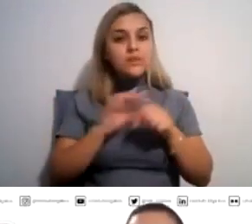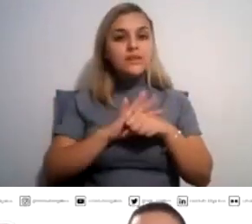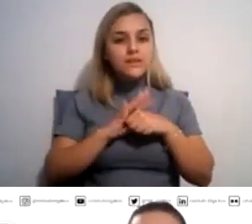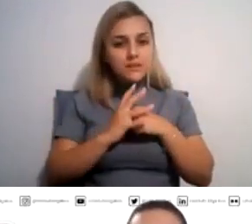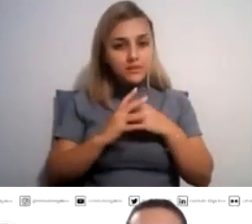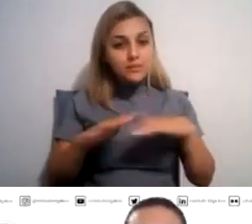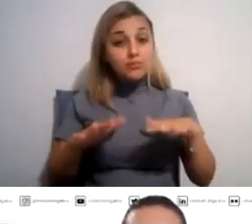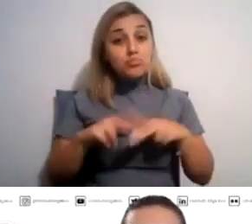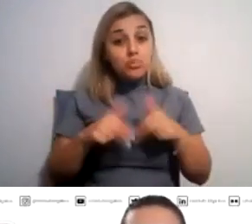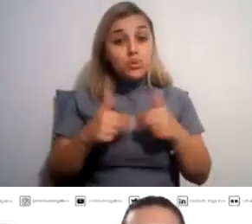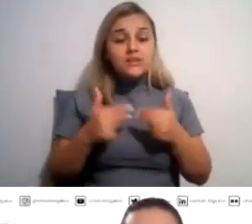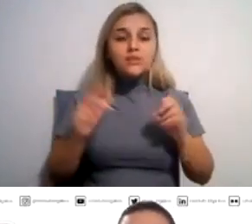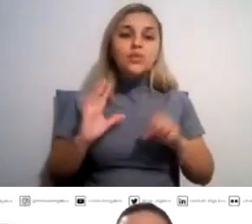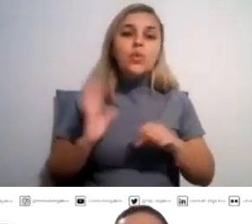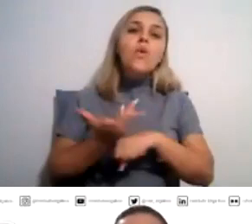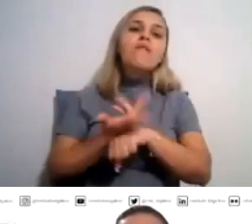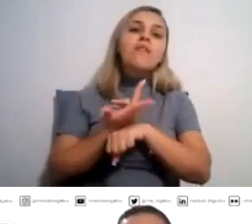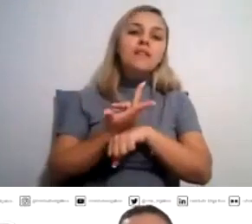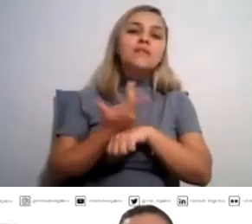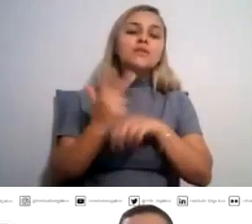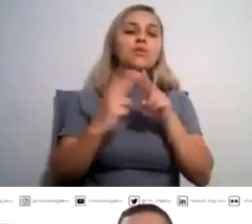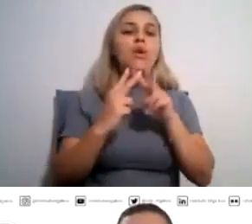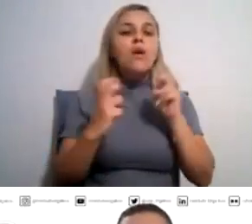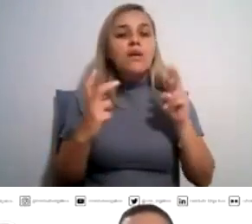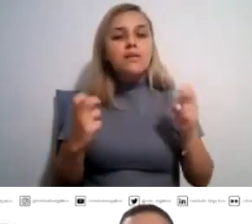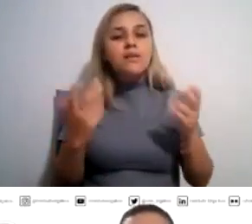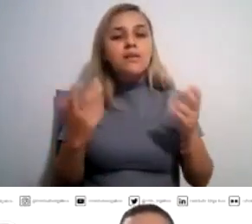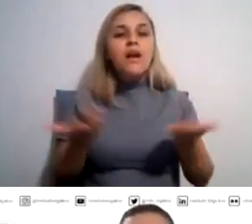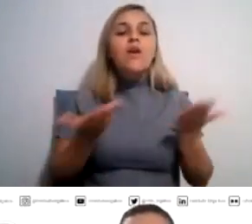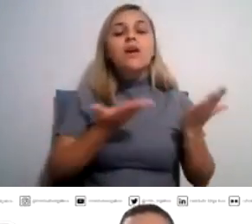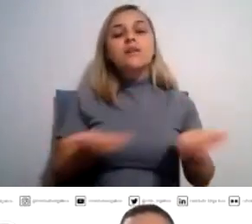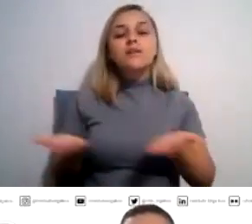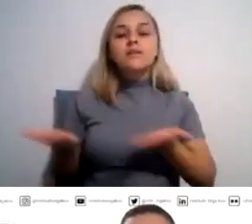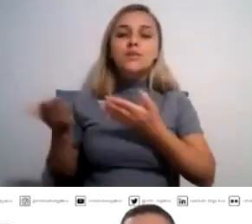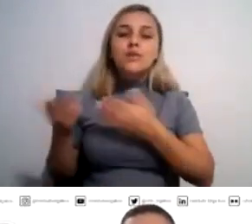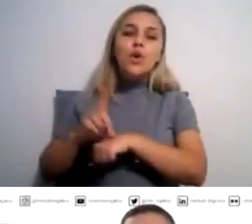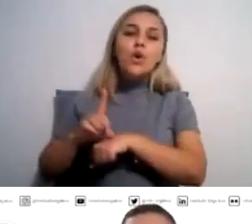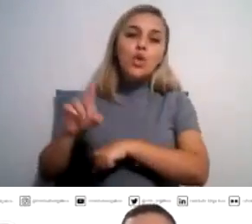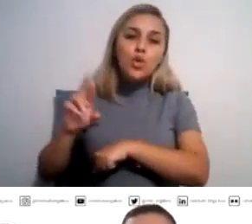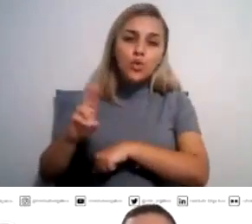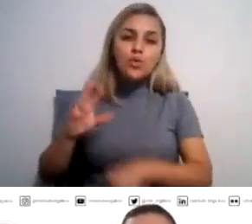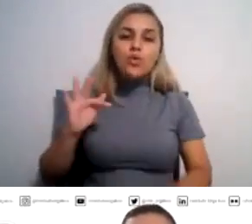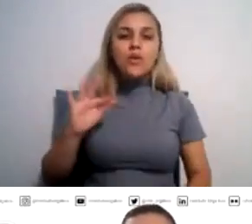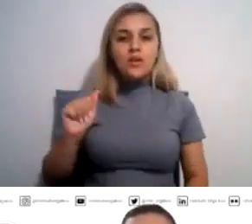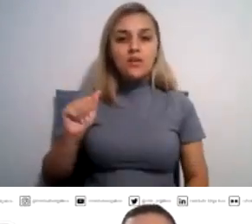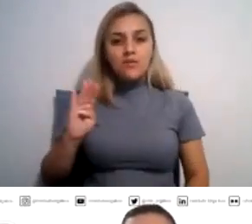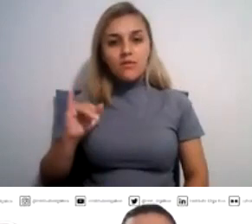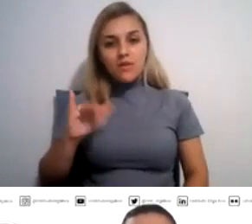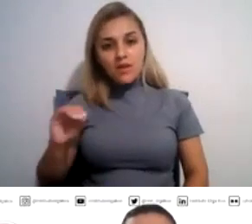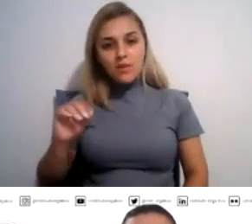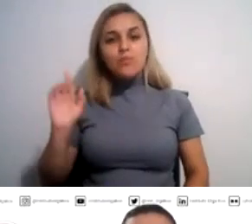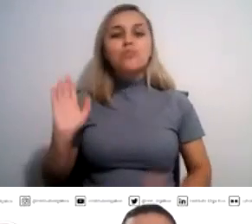é online. E agora eu vou passar a palavra para o Dr. Fábio. Fábio, você já pode compartilhar os seus